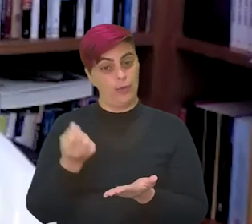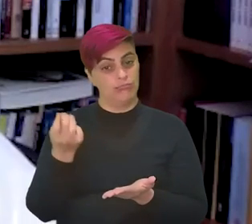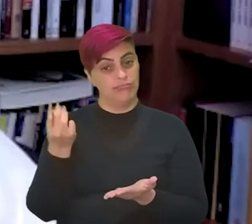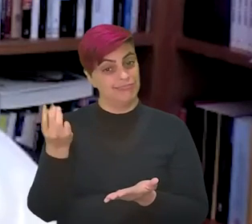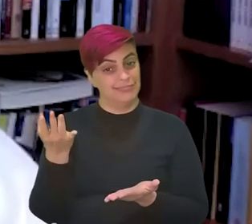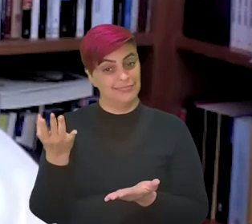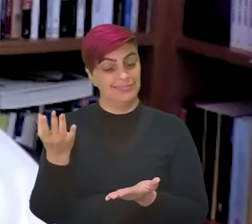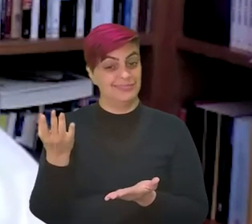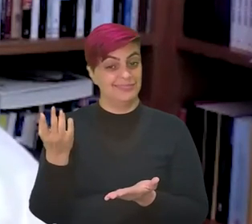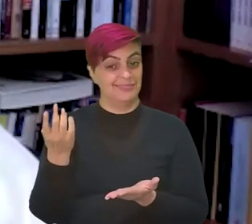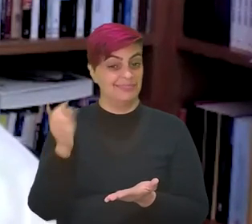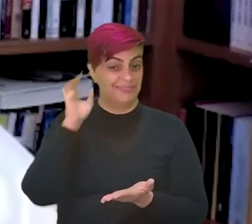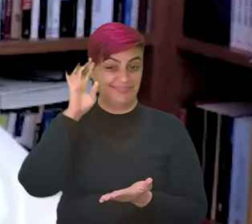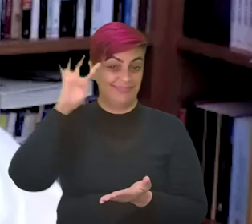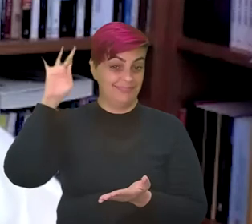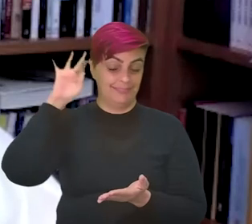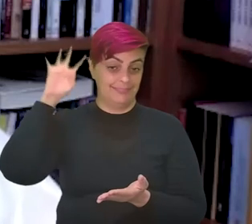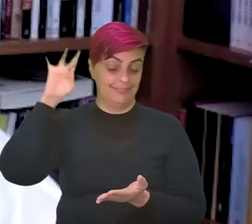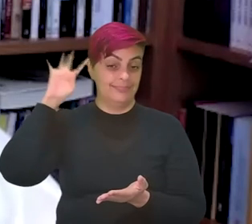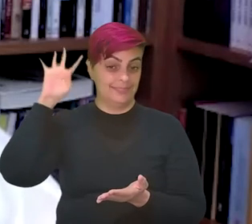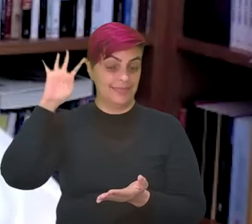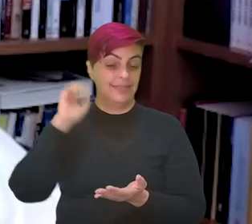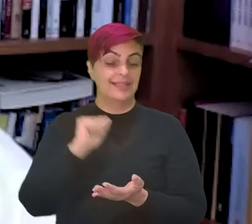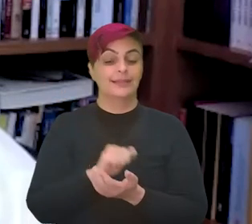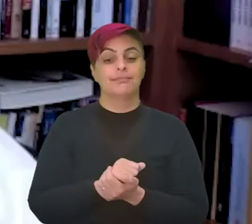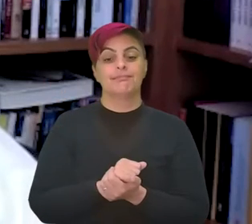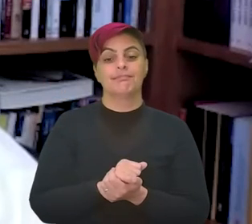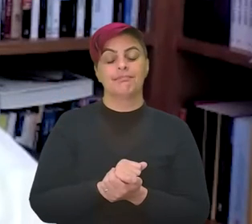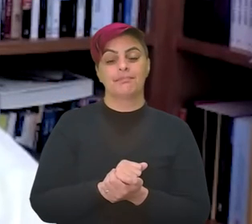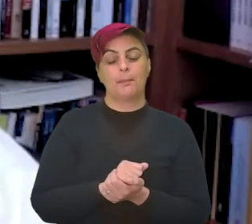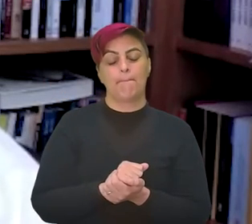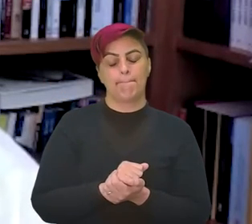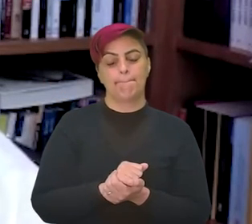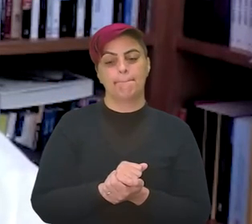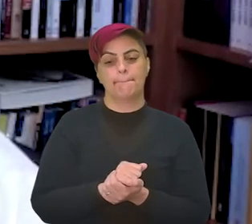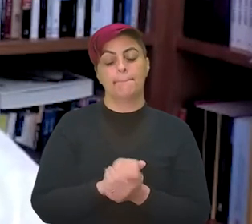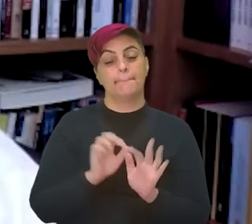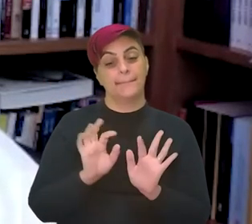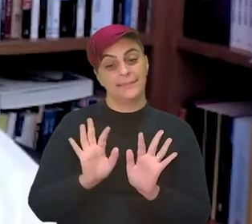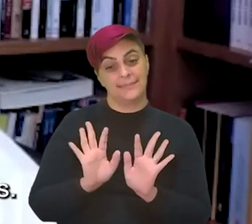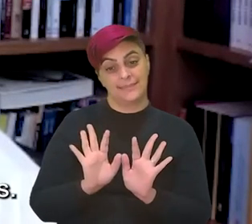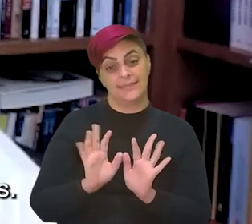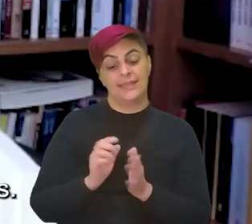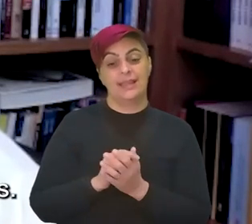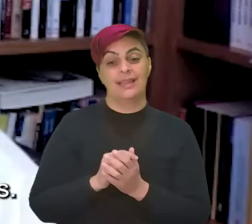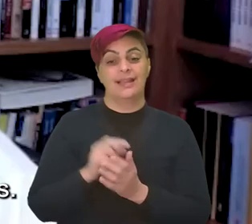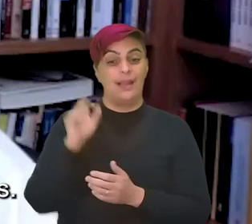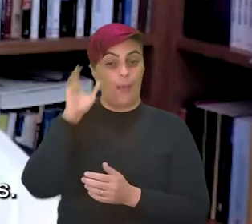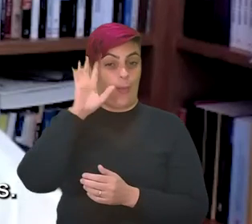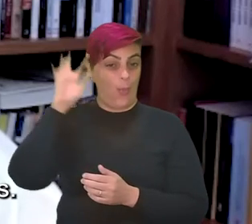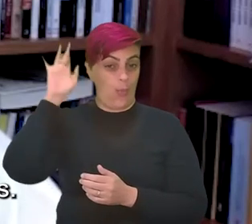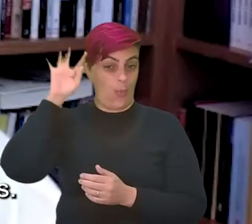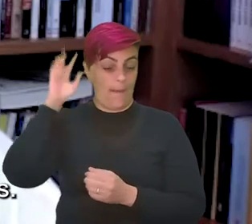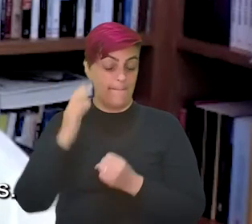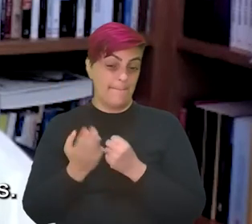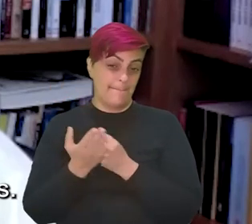que não existiu, né? Então, há uma grande parte de imaginação, mas uma